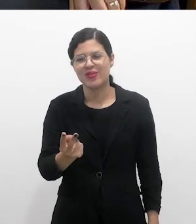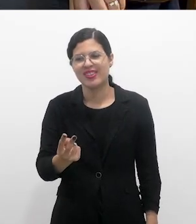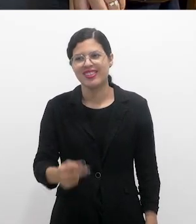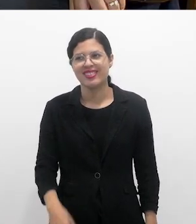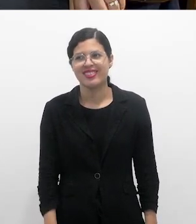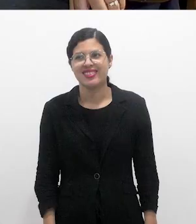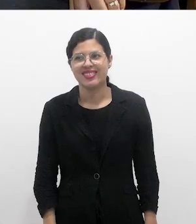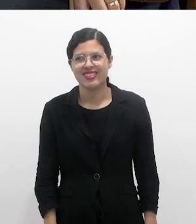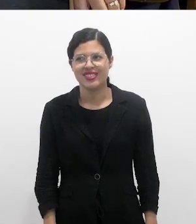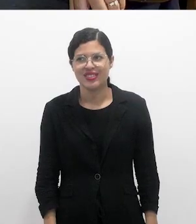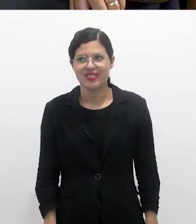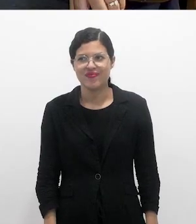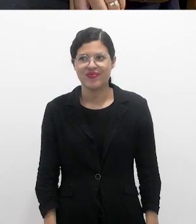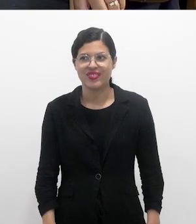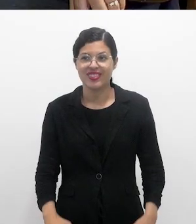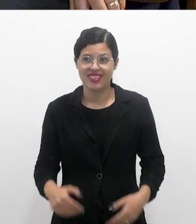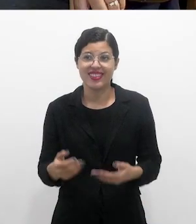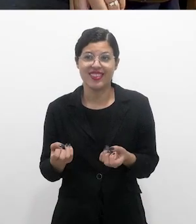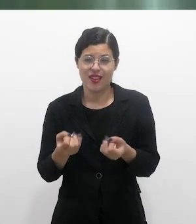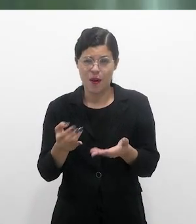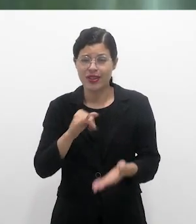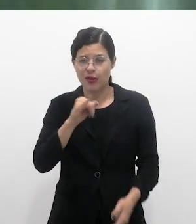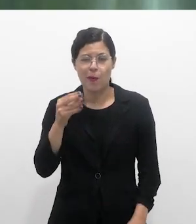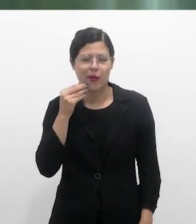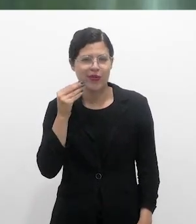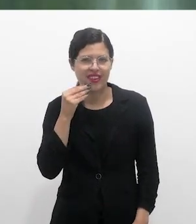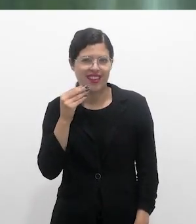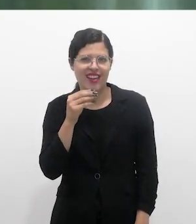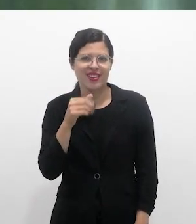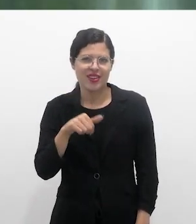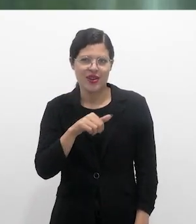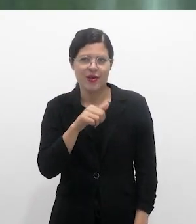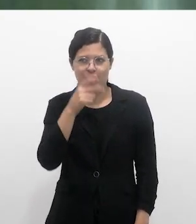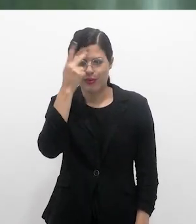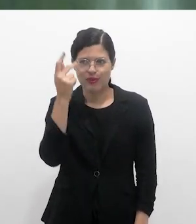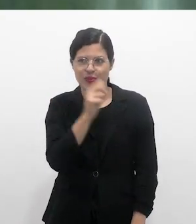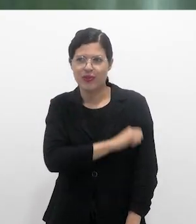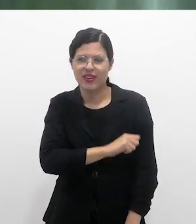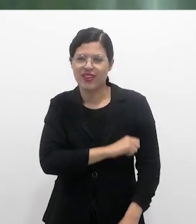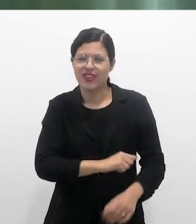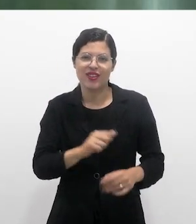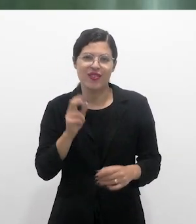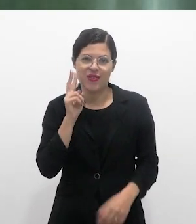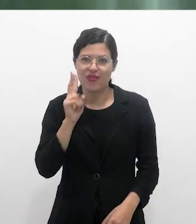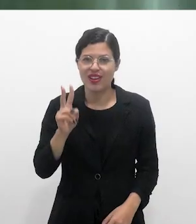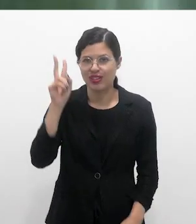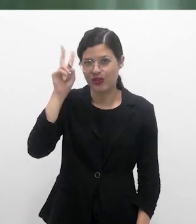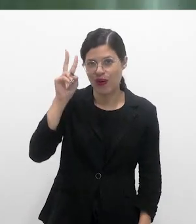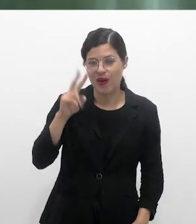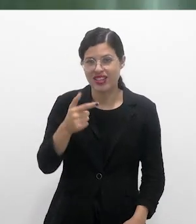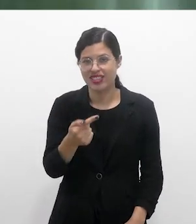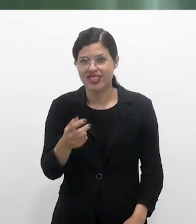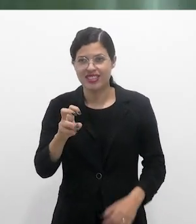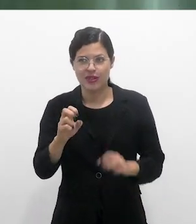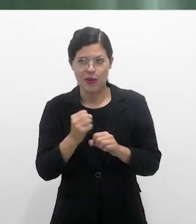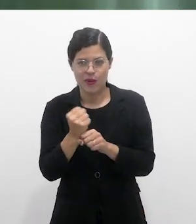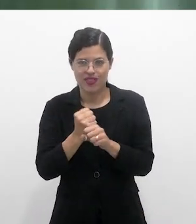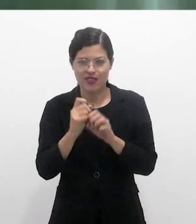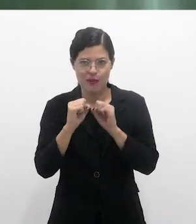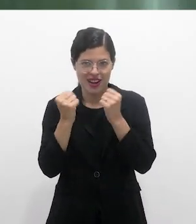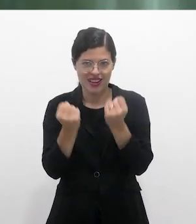proporcionam aos cariocas ver um pouco da história desses 75 anos do Maracanã. Tanto o